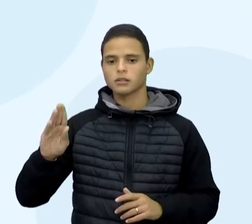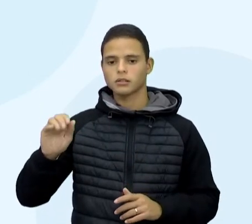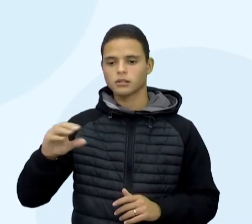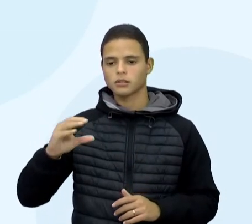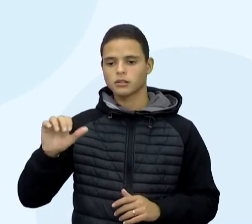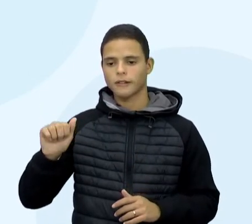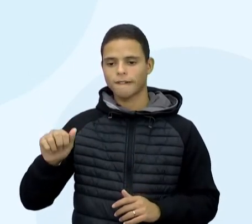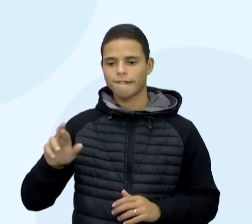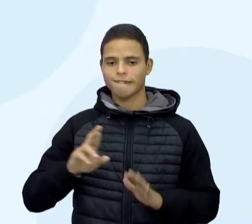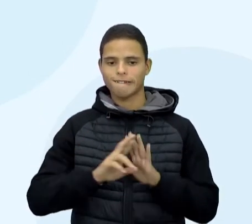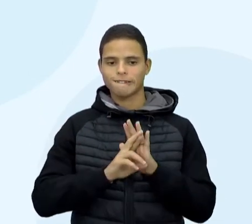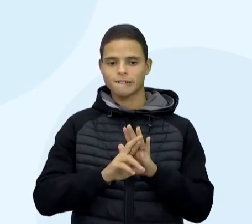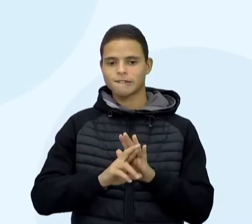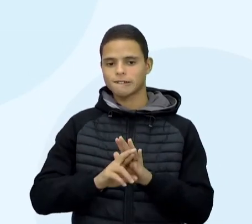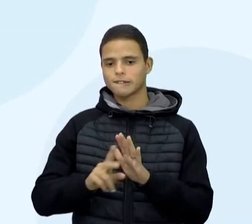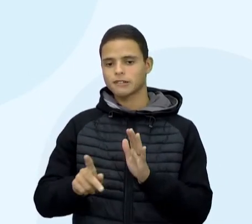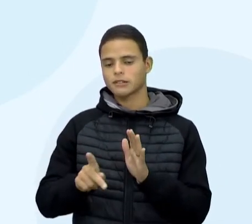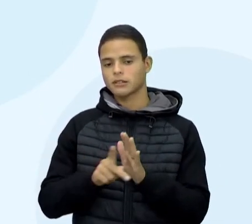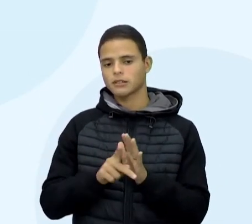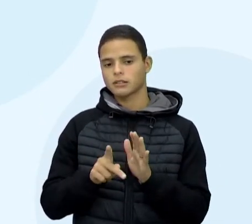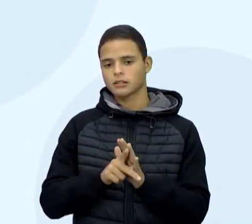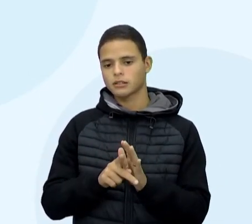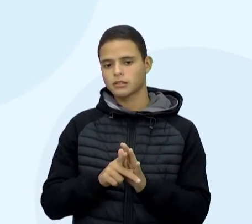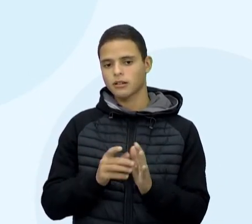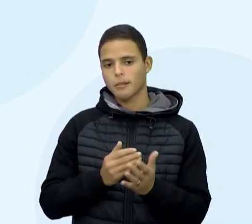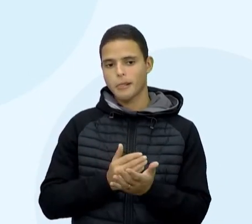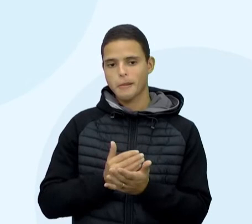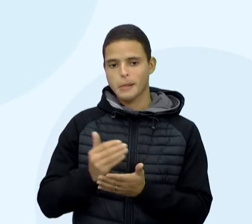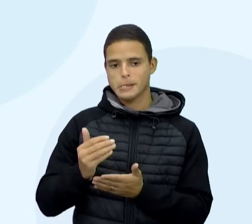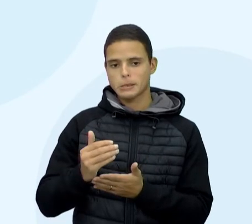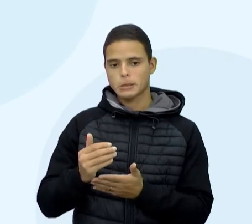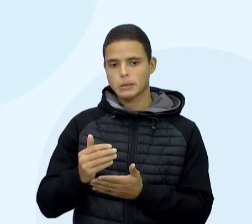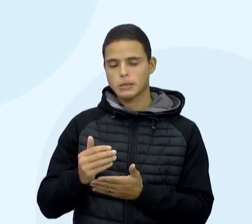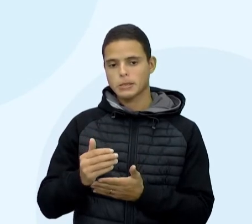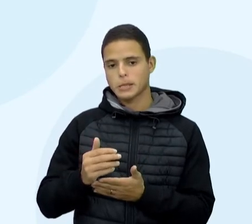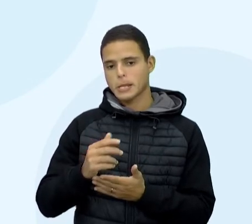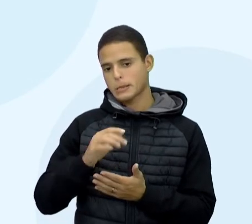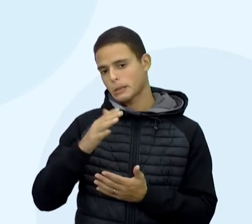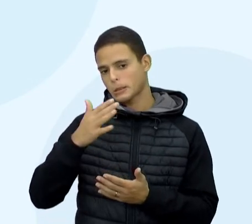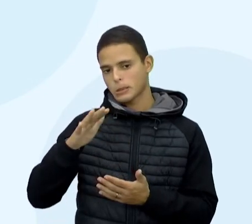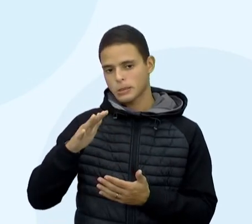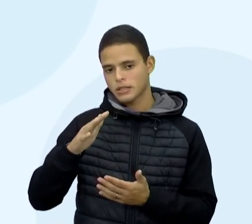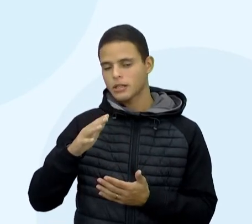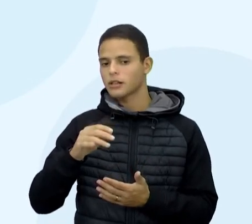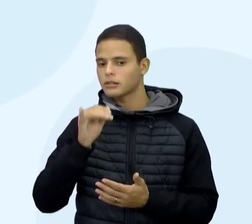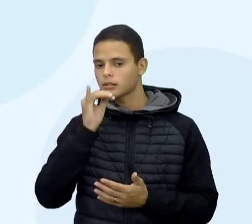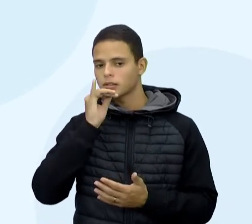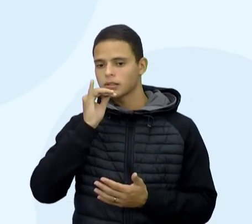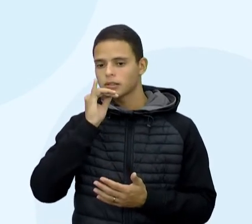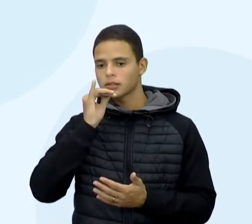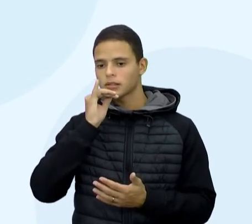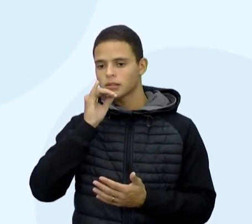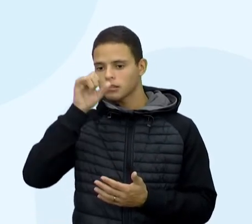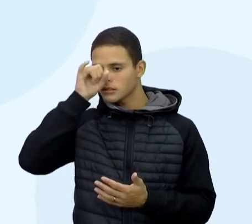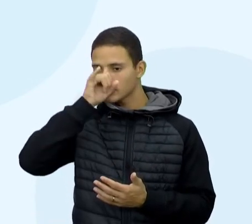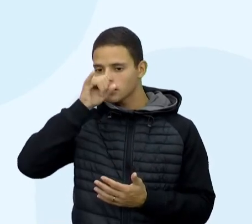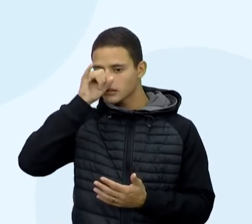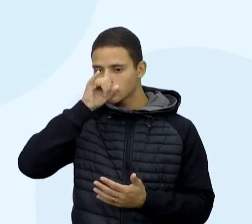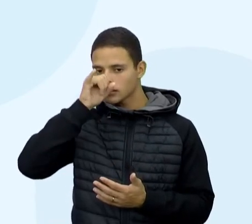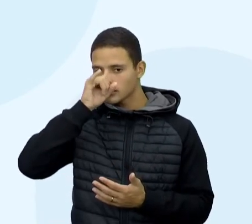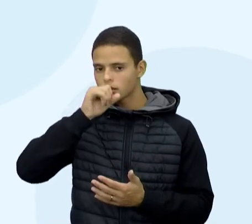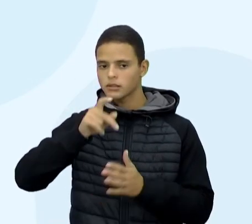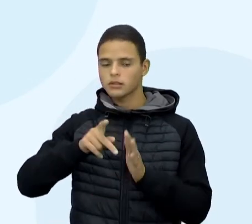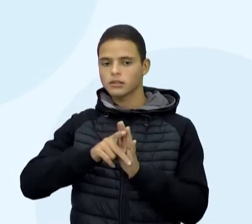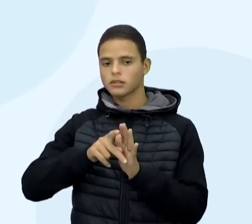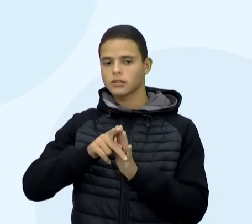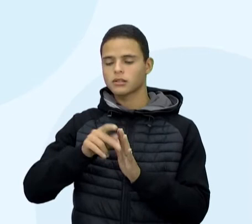fazendo referência a um adorno no portal de entrada do cortiço. Era literalmente uma cabeça de porco, tá, gente? Em